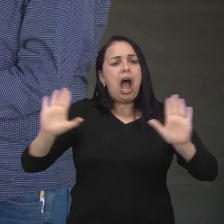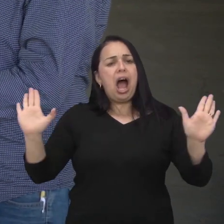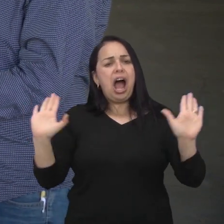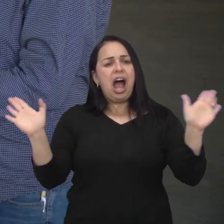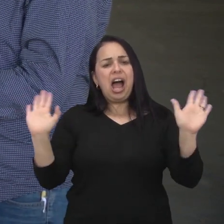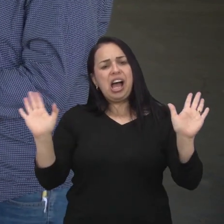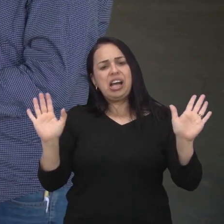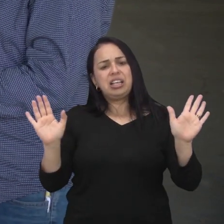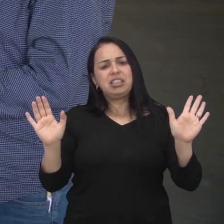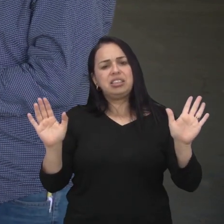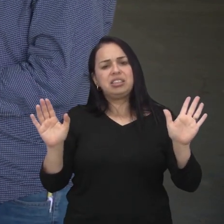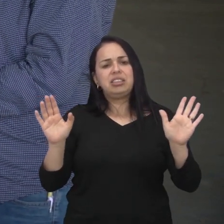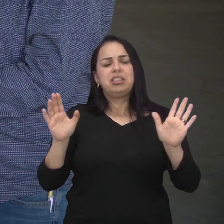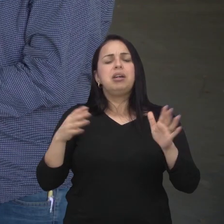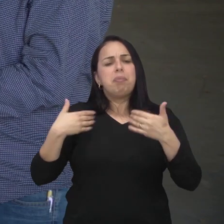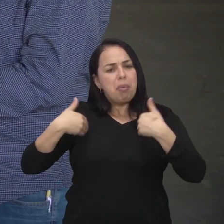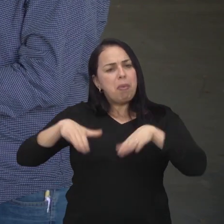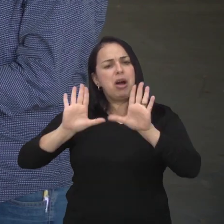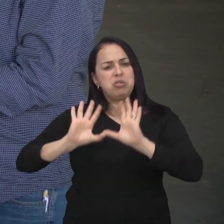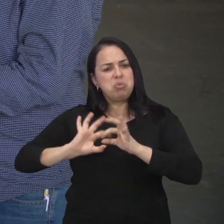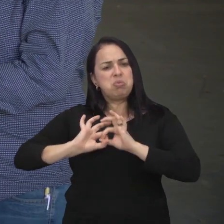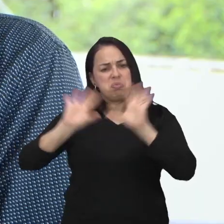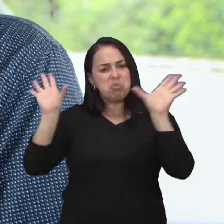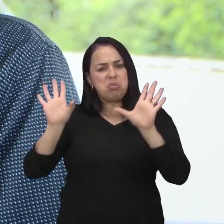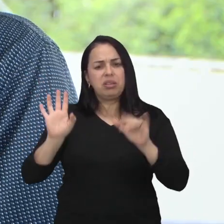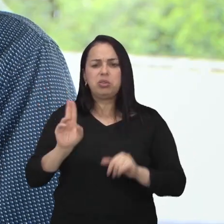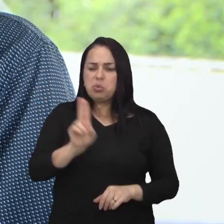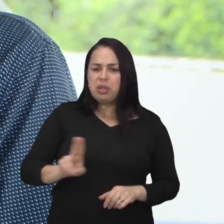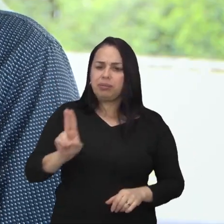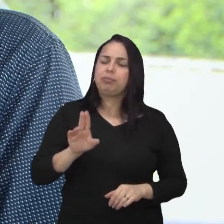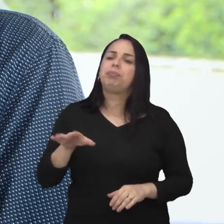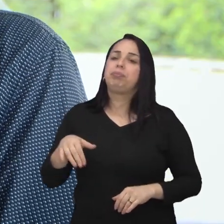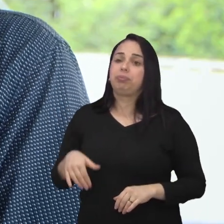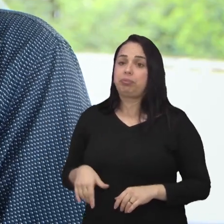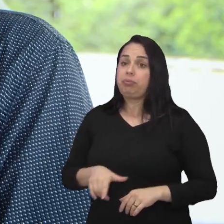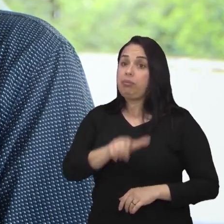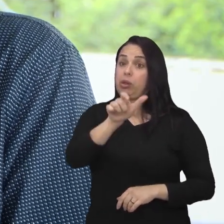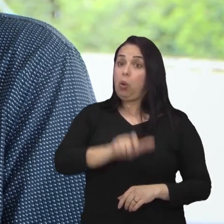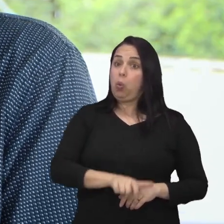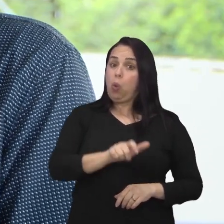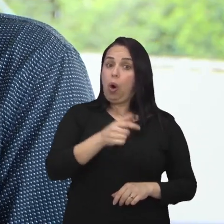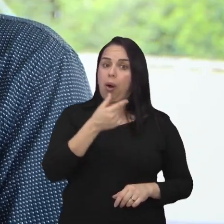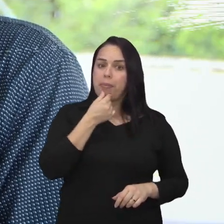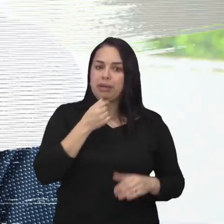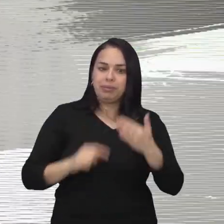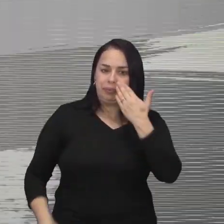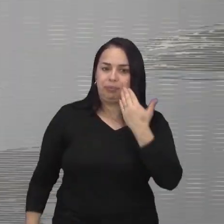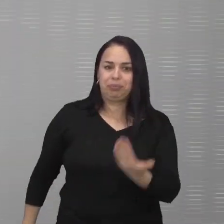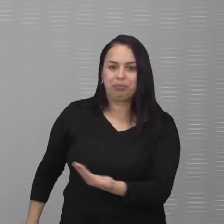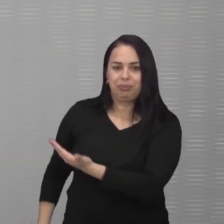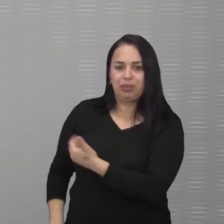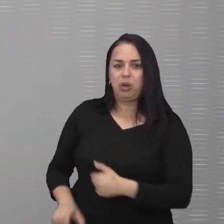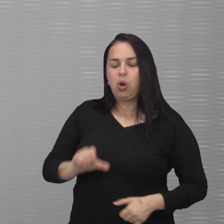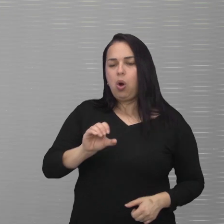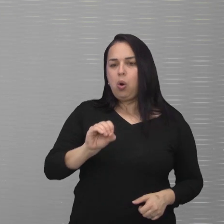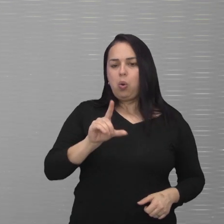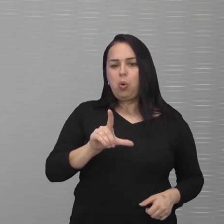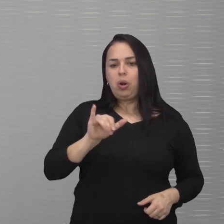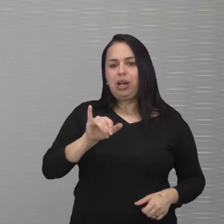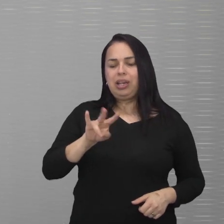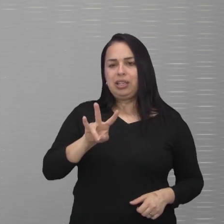Não, deixei nas mãos do Rino Leve. O Olivo Gomes, ele tinha